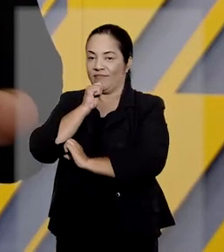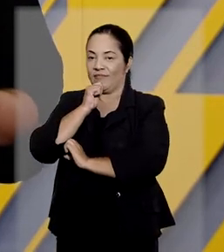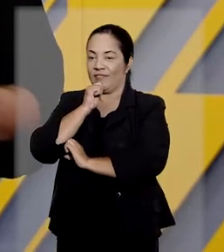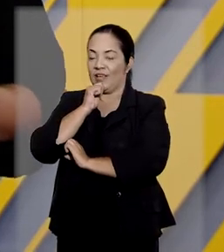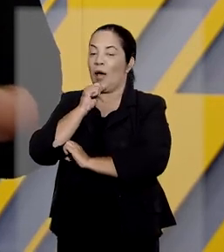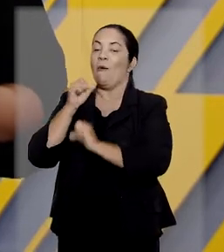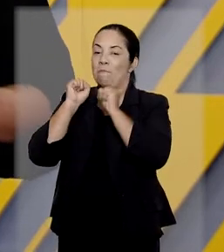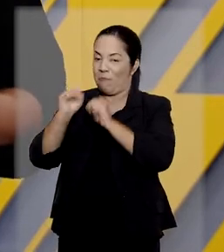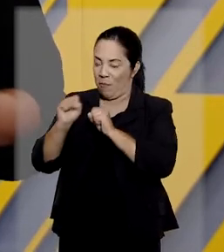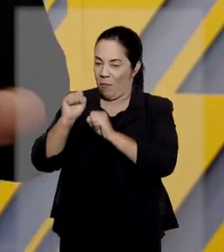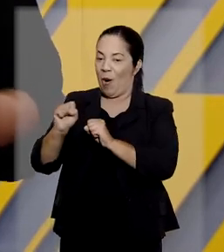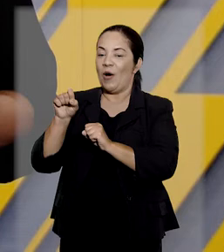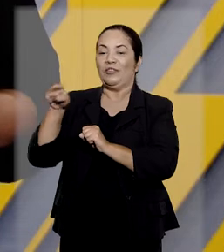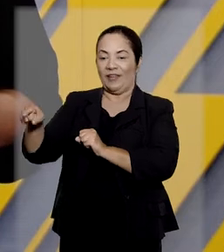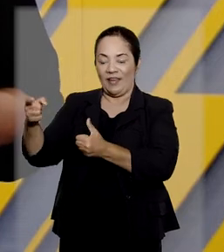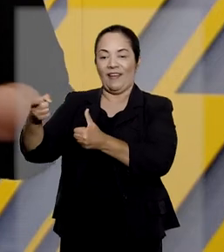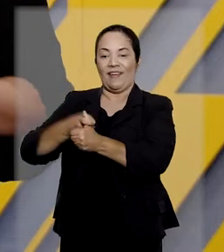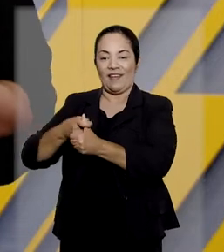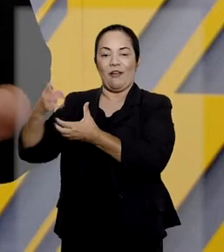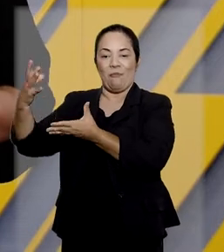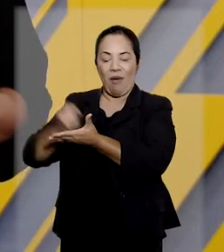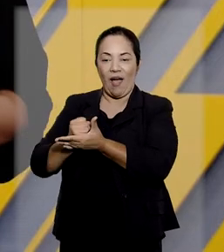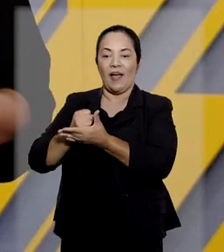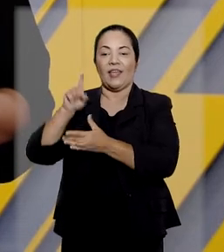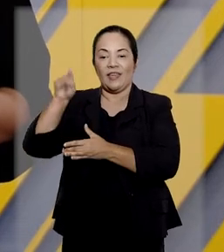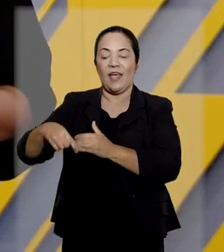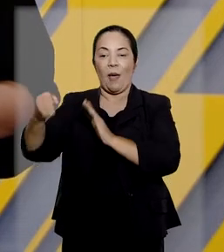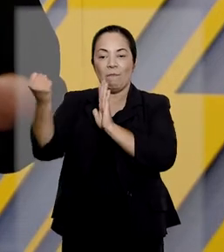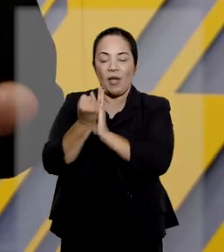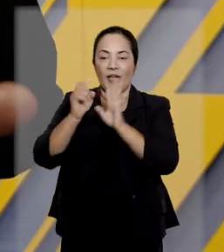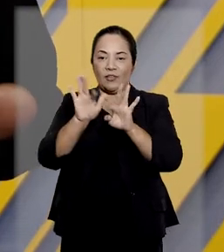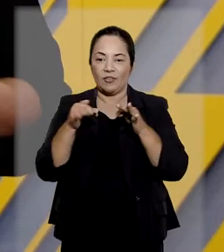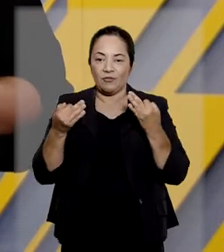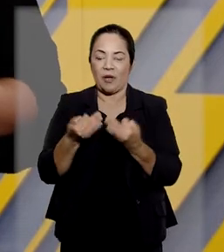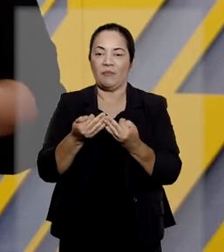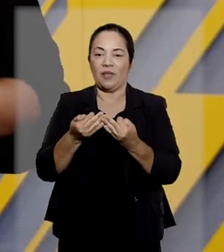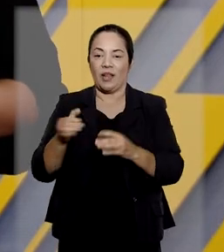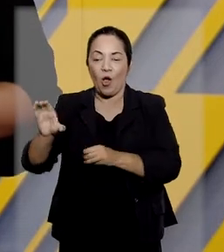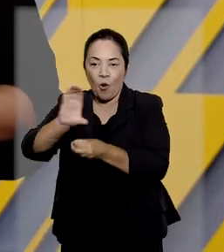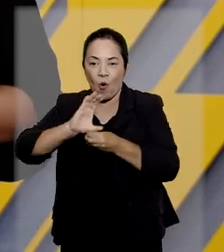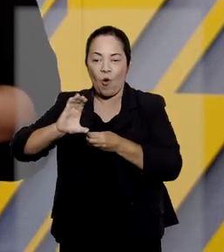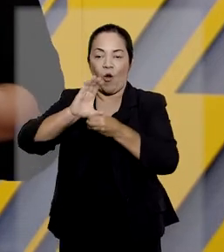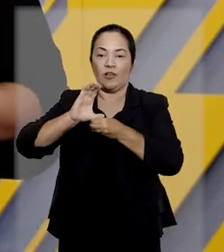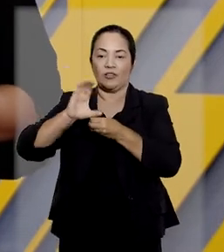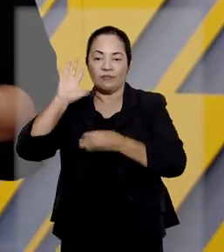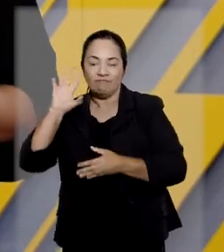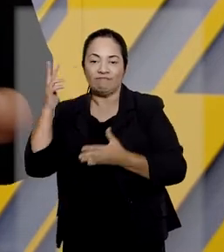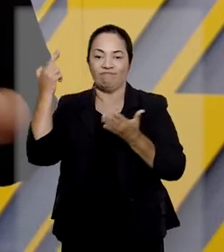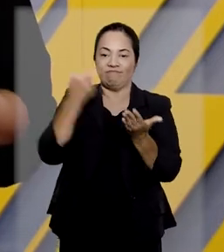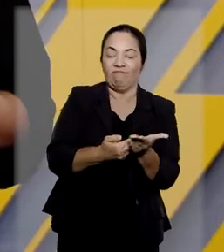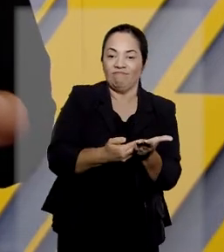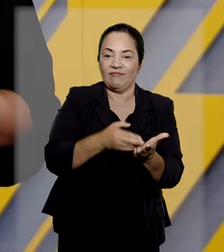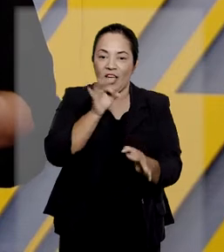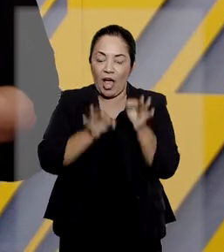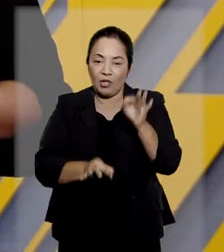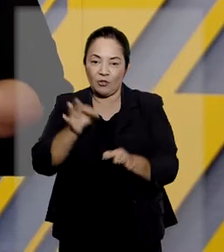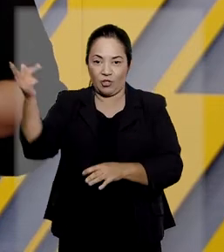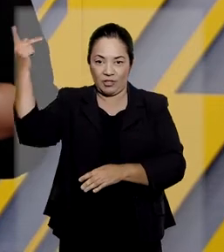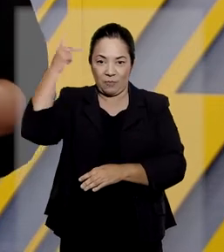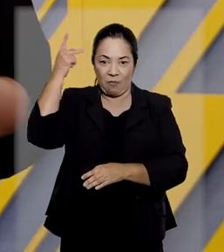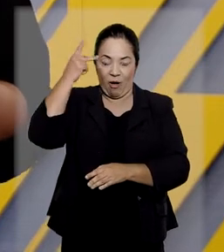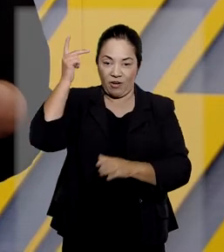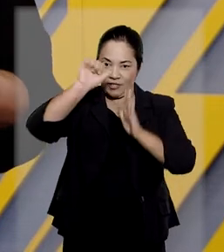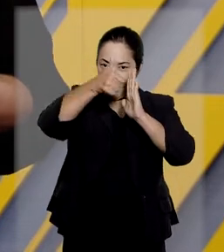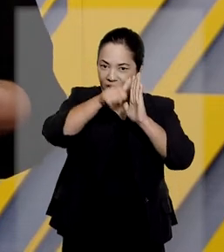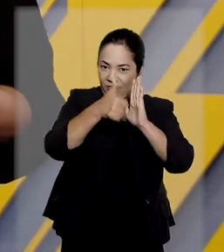por si só, não impede a classificação como bem de família. O colegiado determinou o retorno do processo para que a Justiça